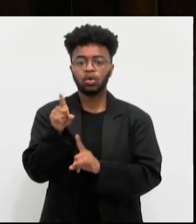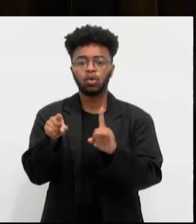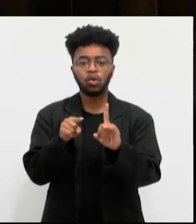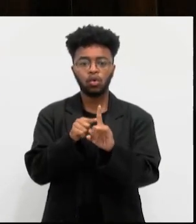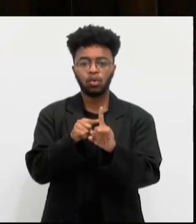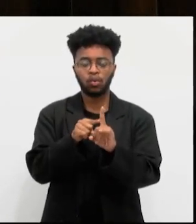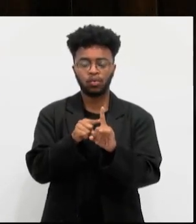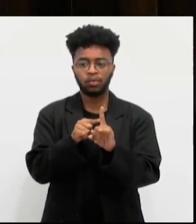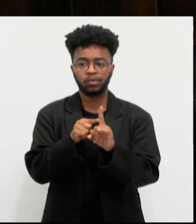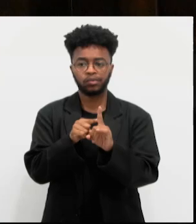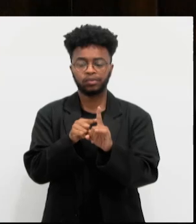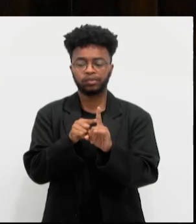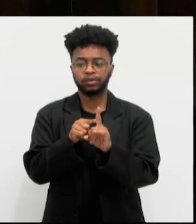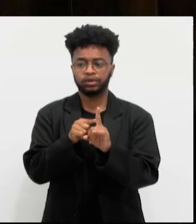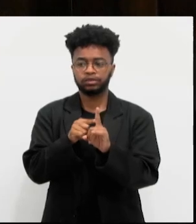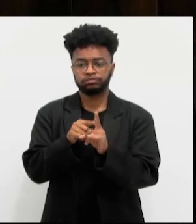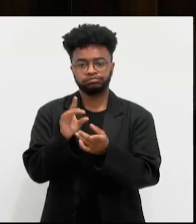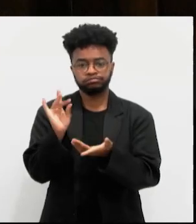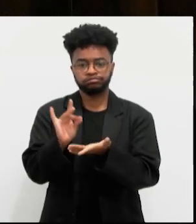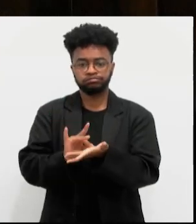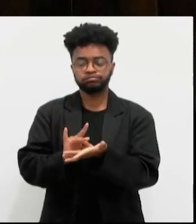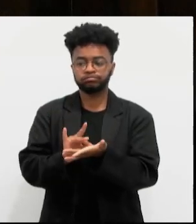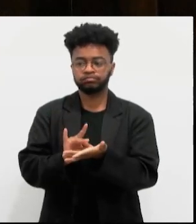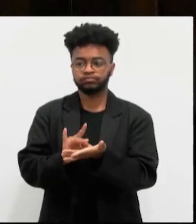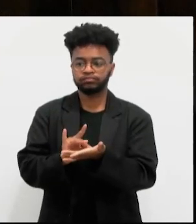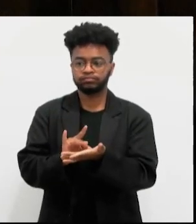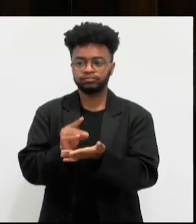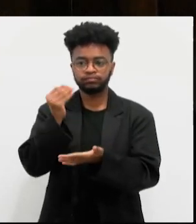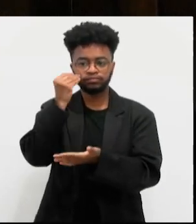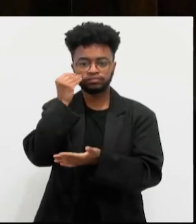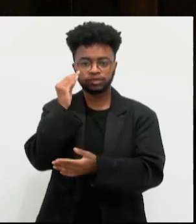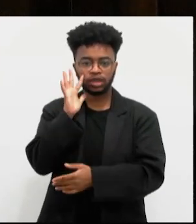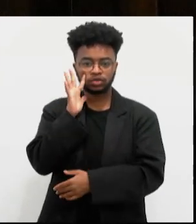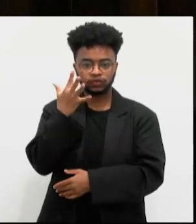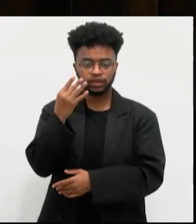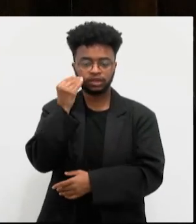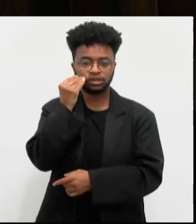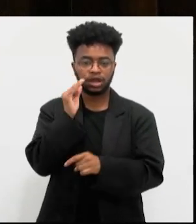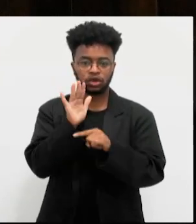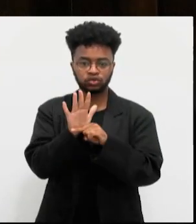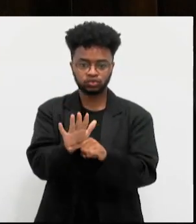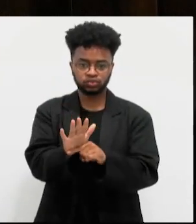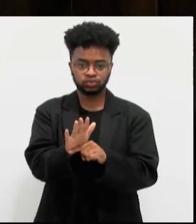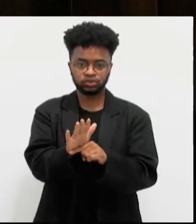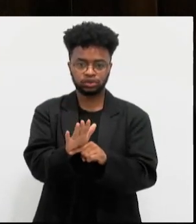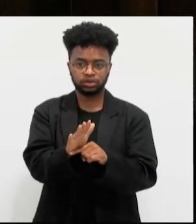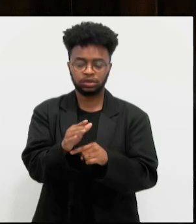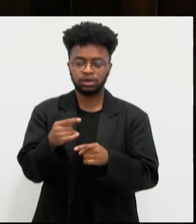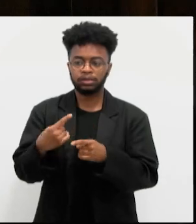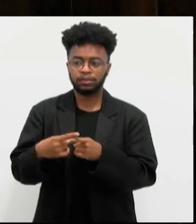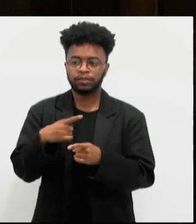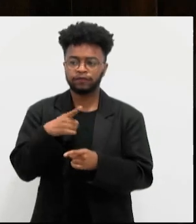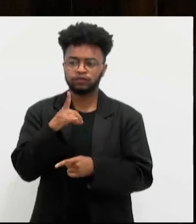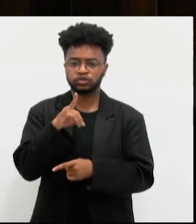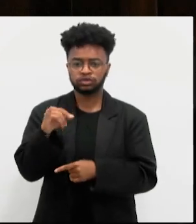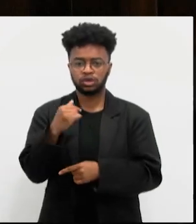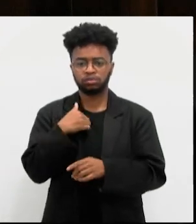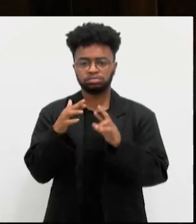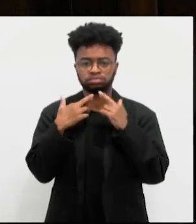total e verdadeiro de resolver essa questão. Outro dia eu tive uma